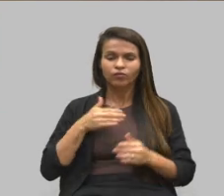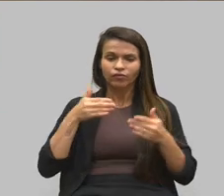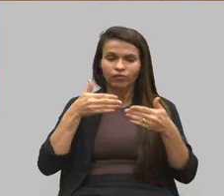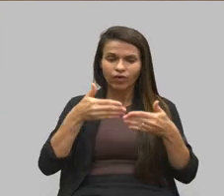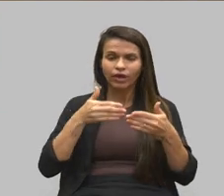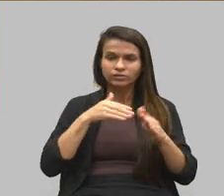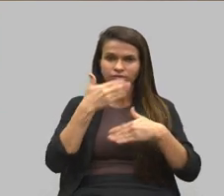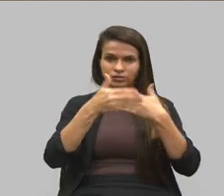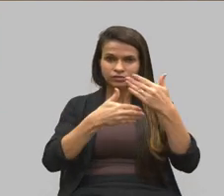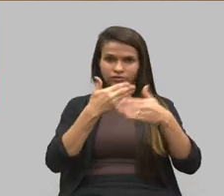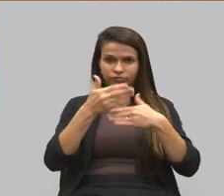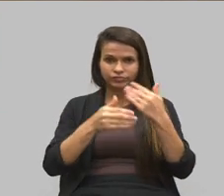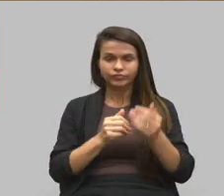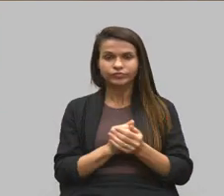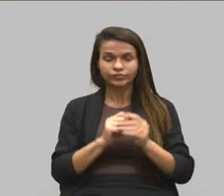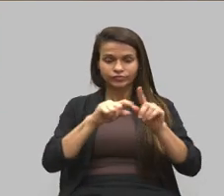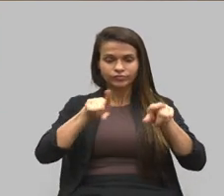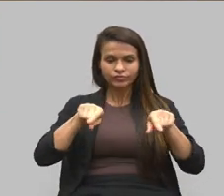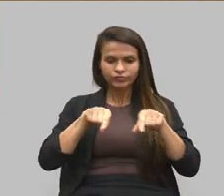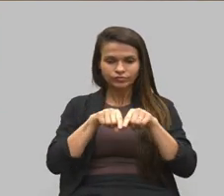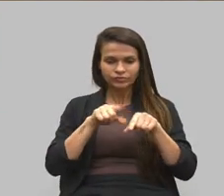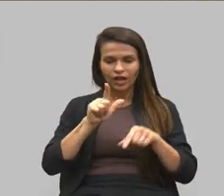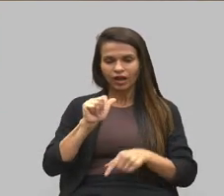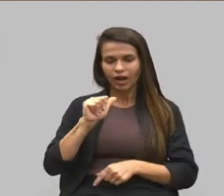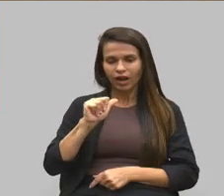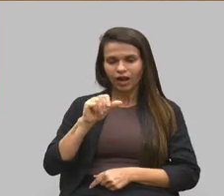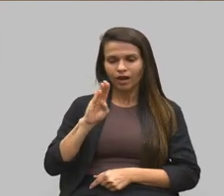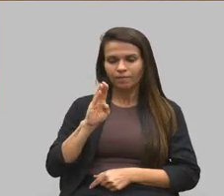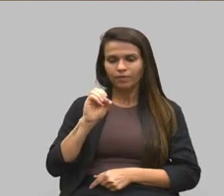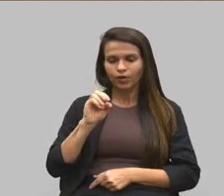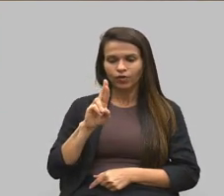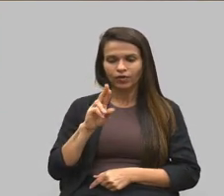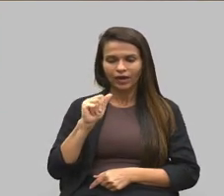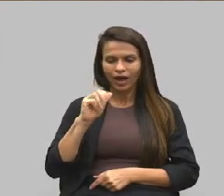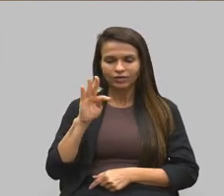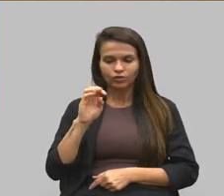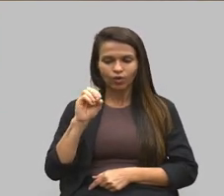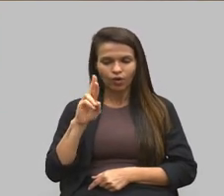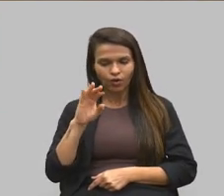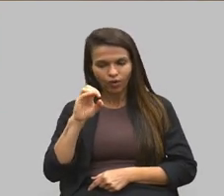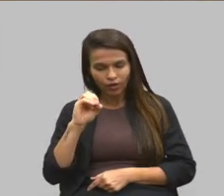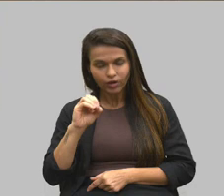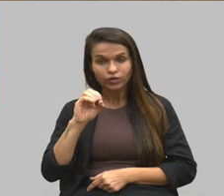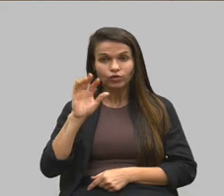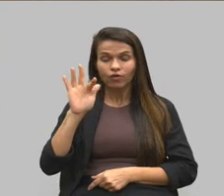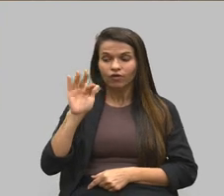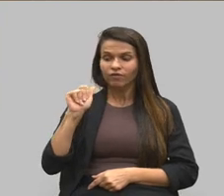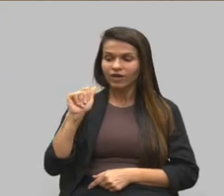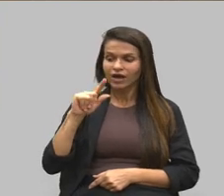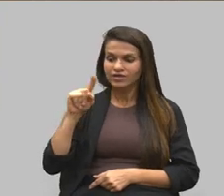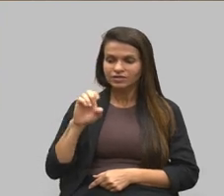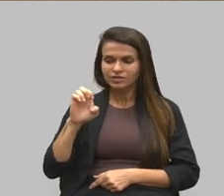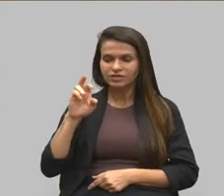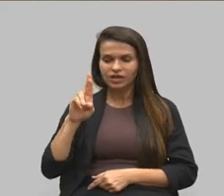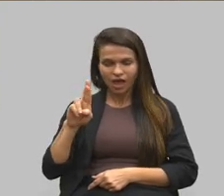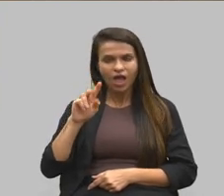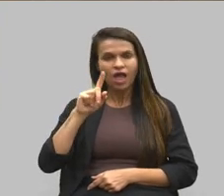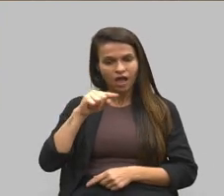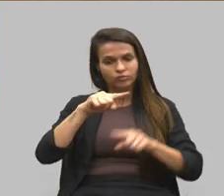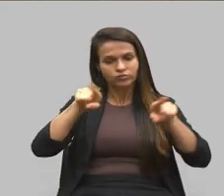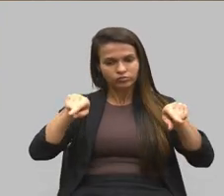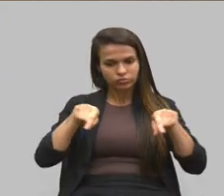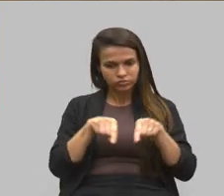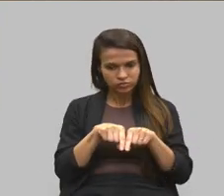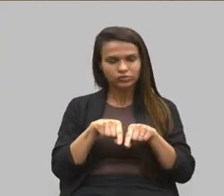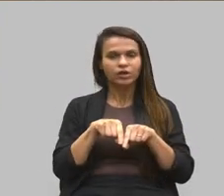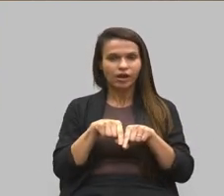então nós chamamos o laboratório de fazer laboratório do fazer porque realmente é um laboratório em que as crianças têm oportunidade de